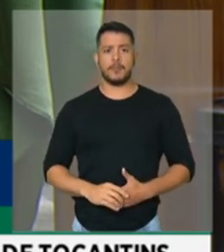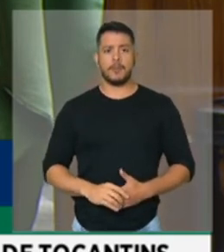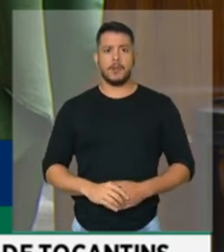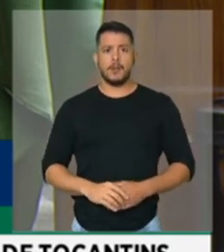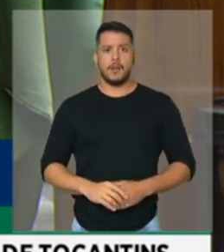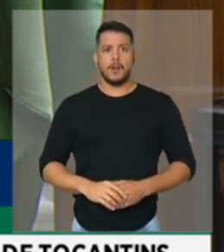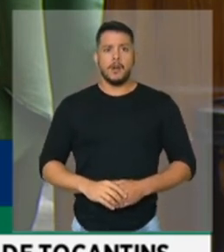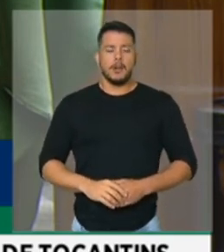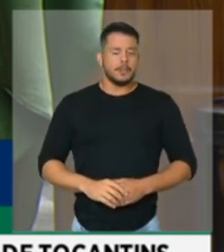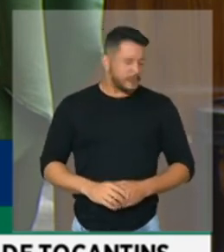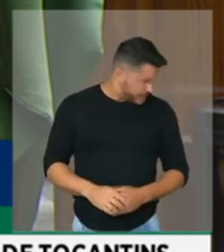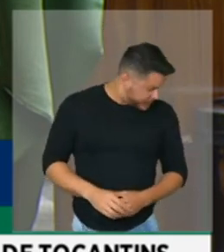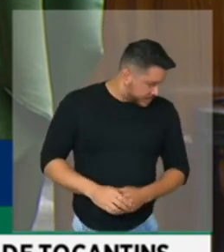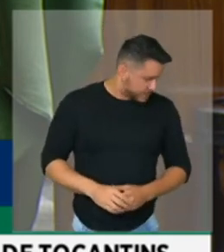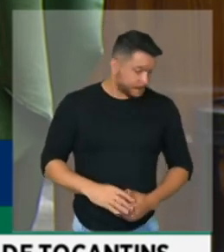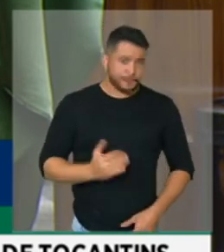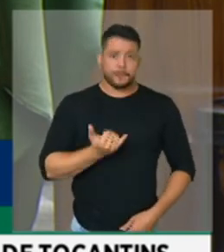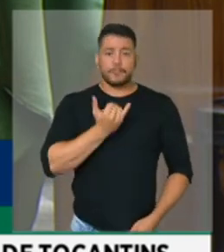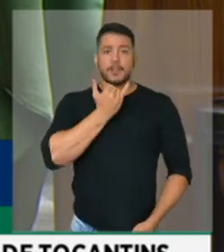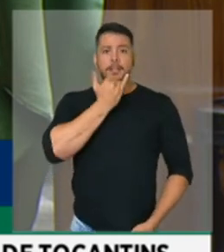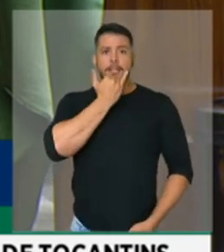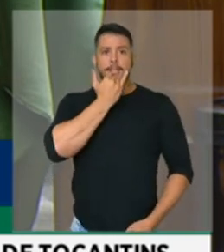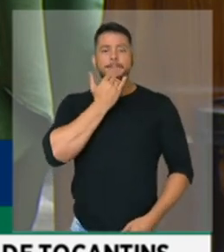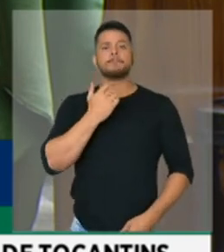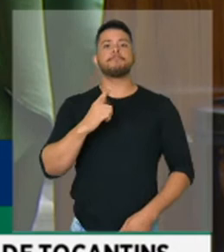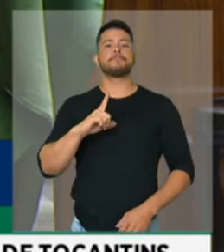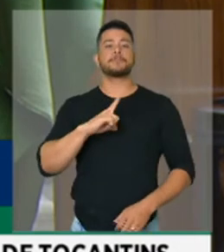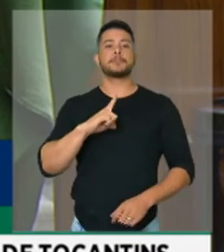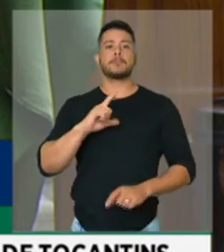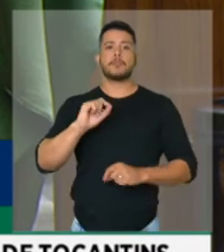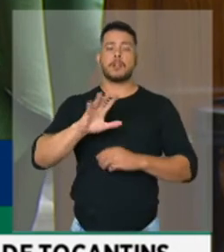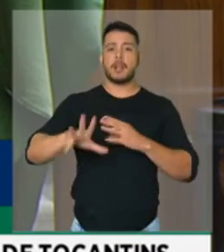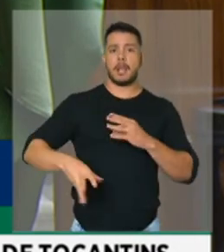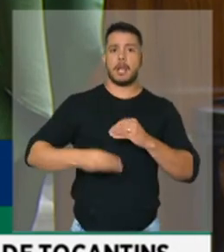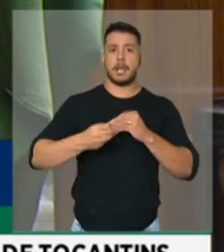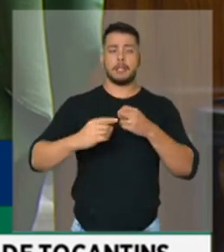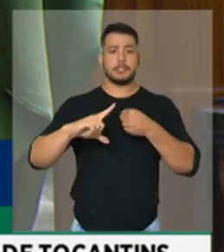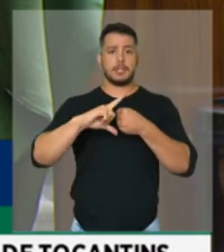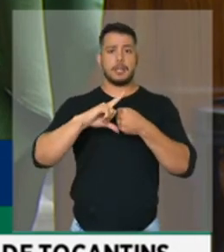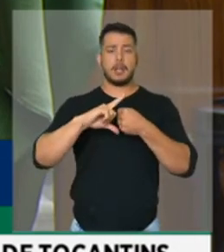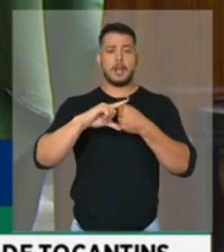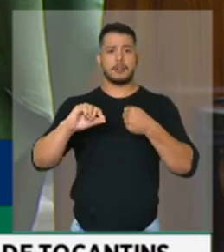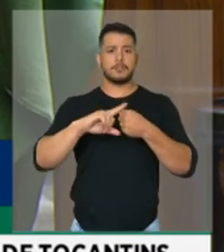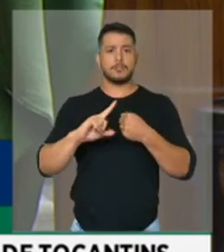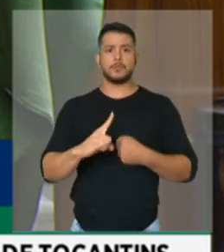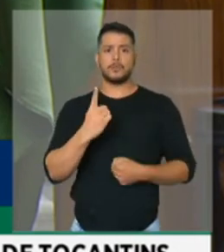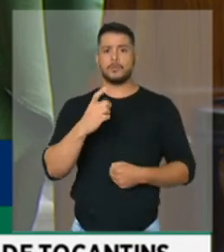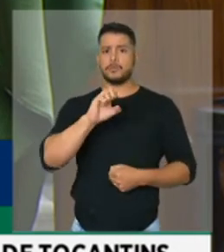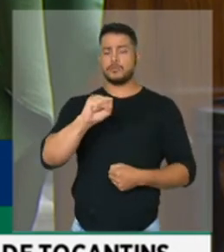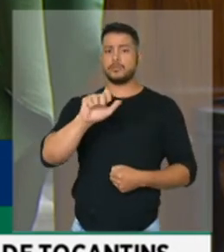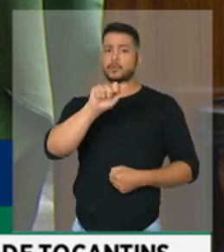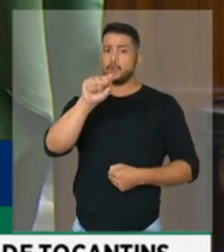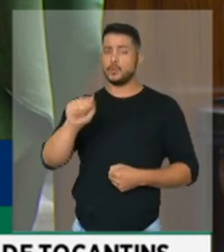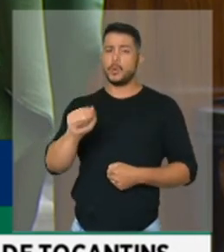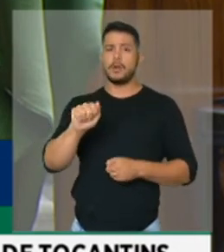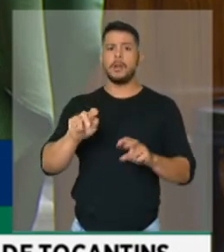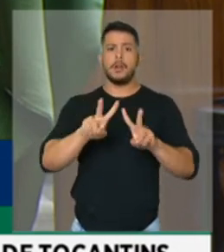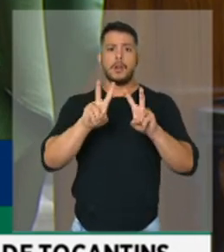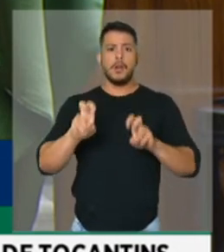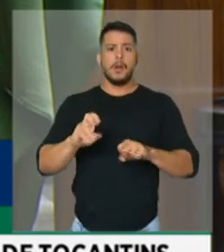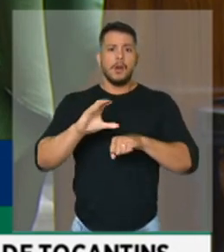1º, acresce o artigo 18A ao ato das disposições constitucionais transitórias,